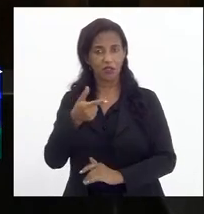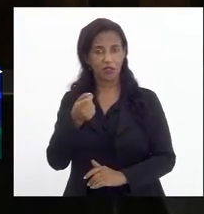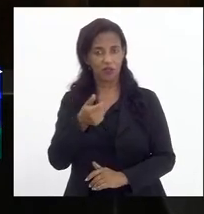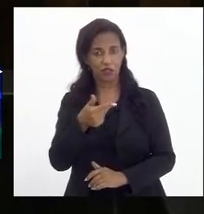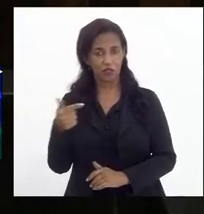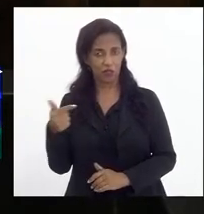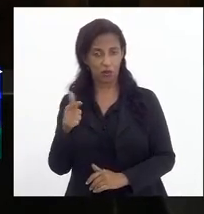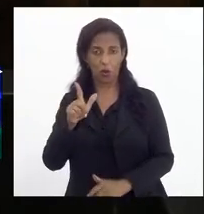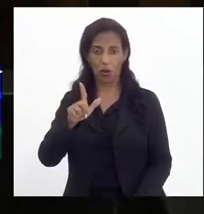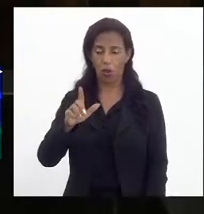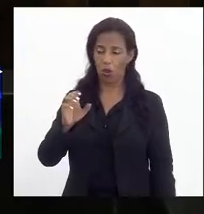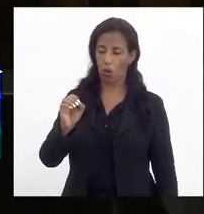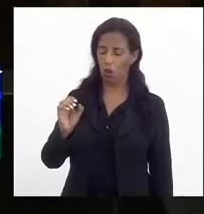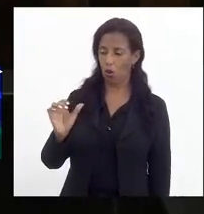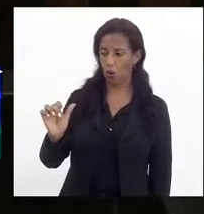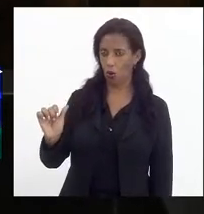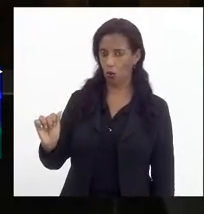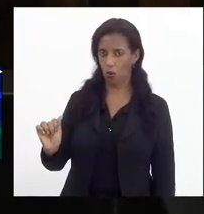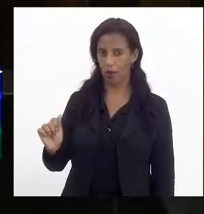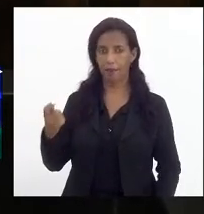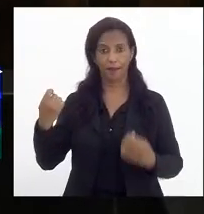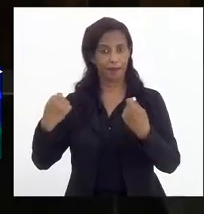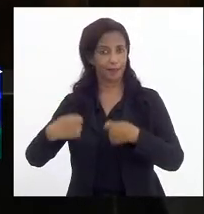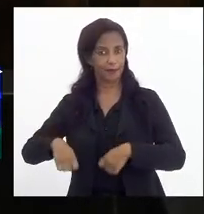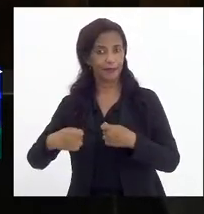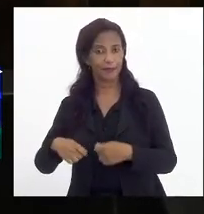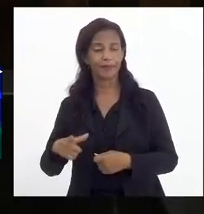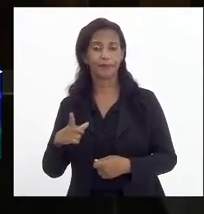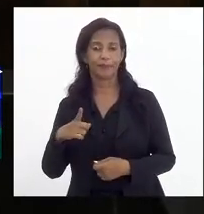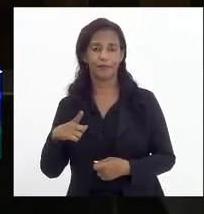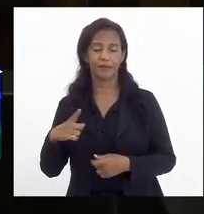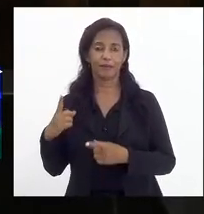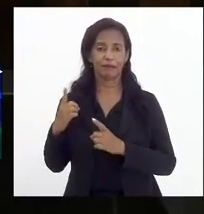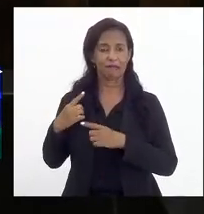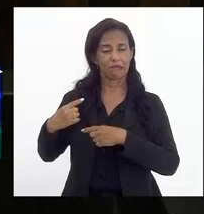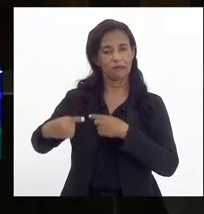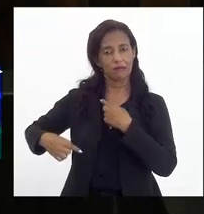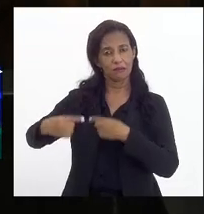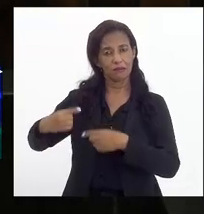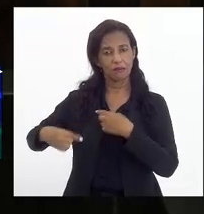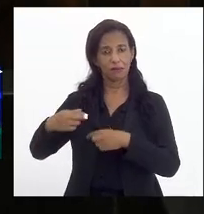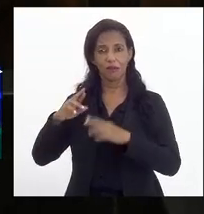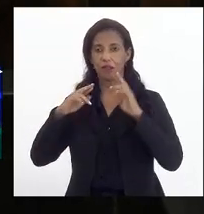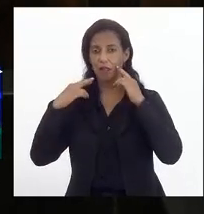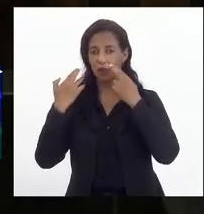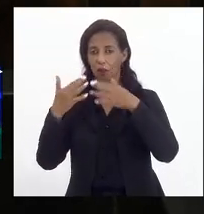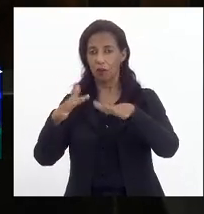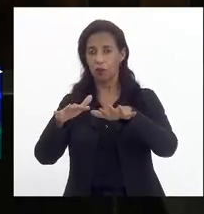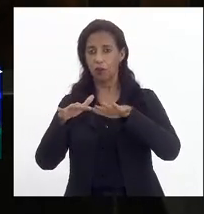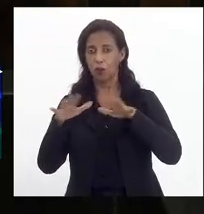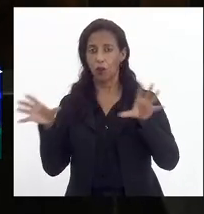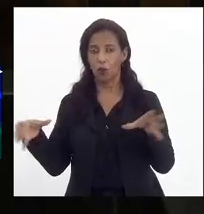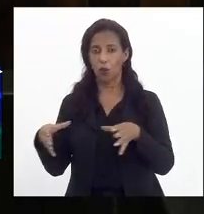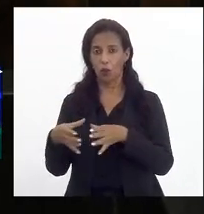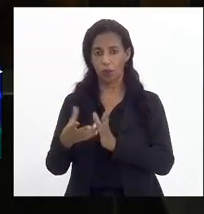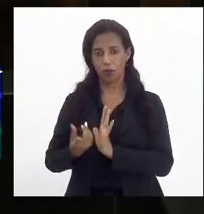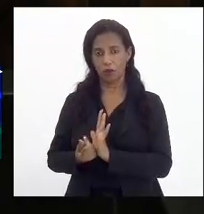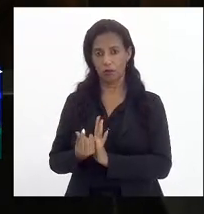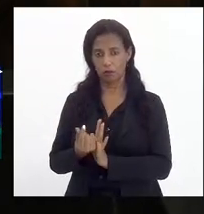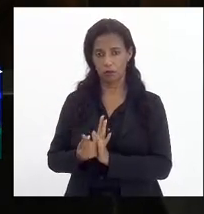a lua que ainda precisa ser discutida com audiência pública na comissão de